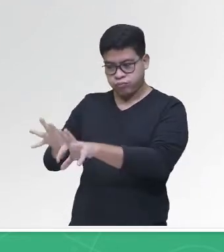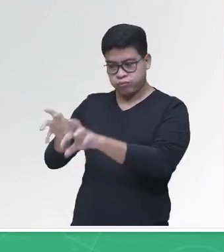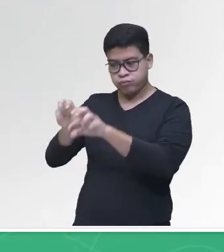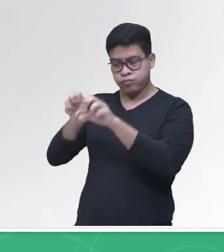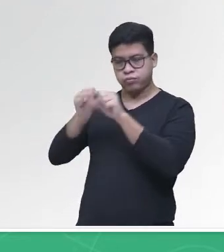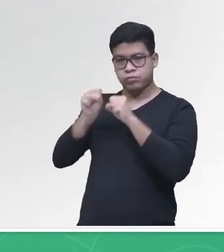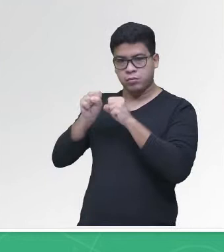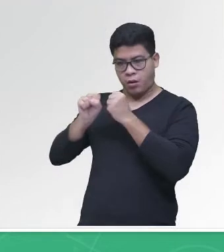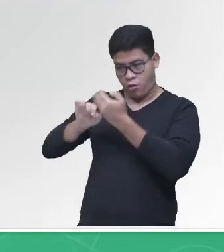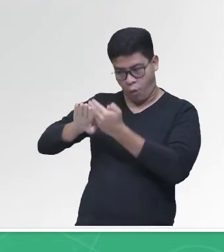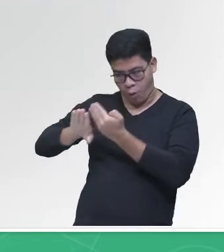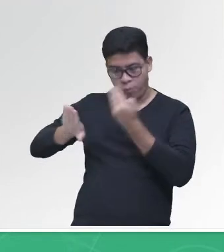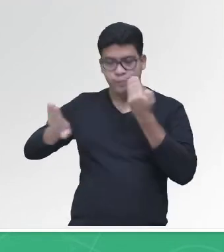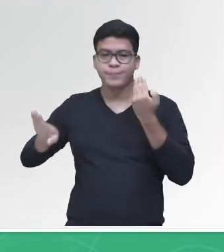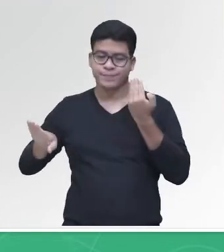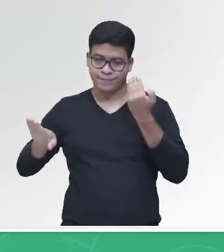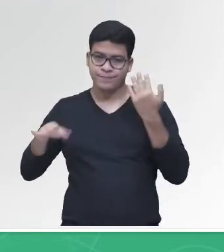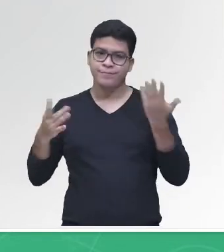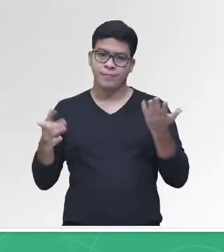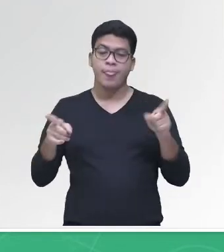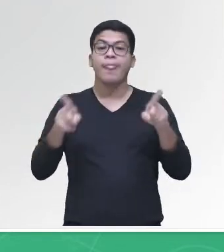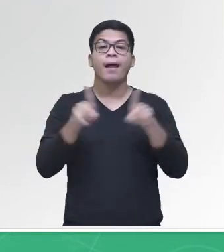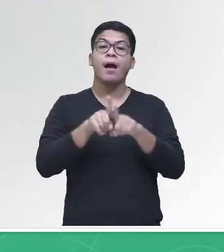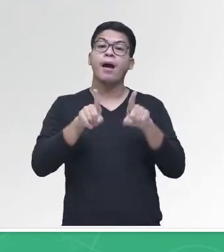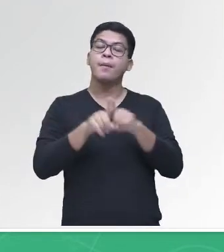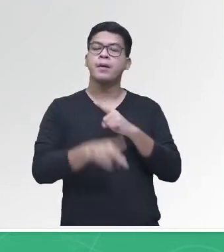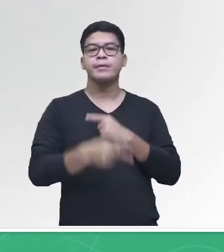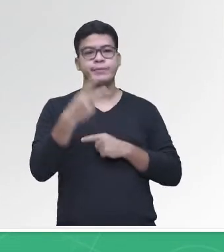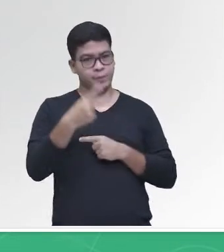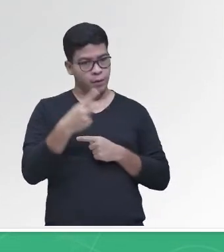e repulsão. Temos também